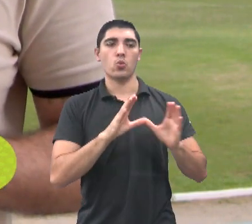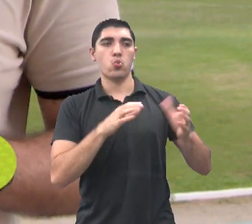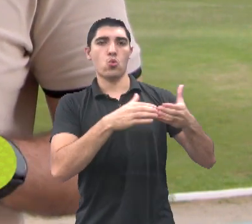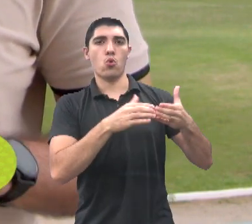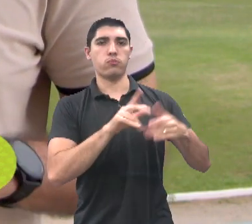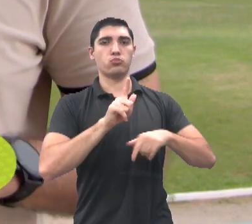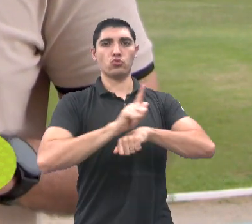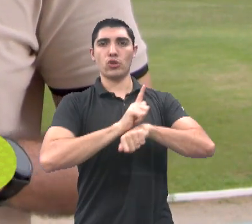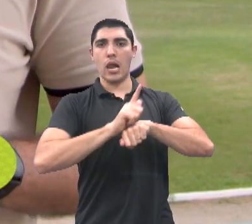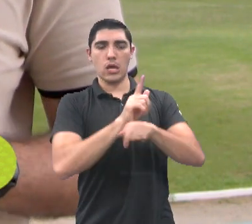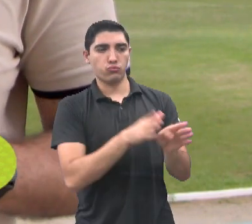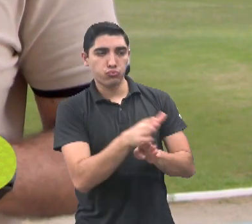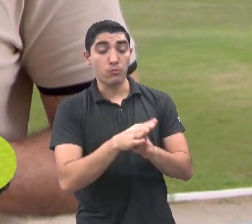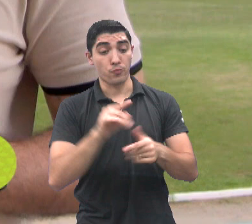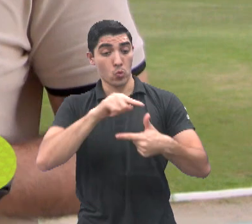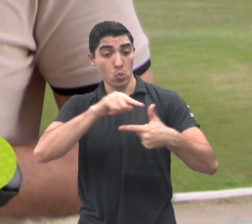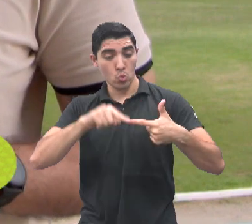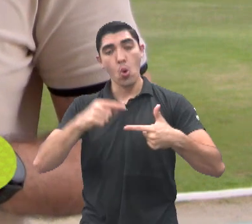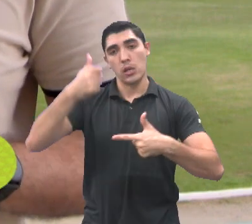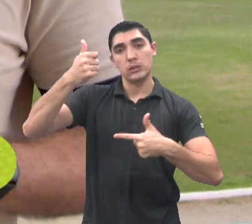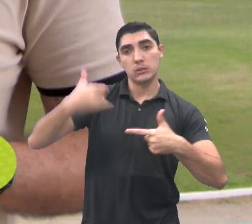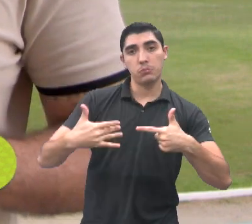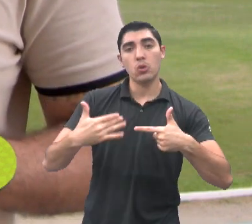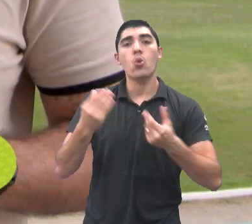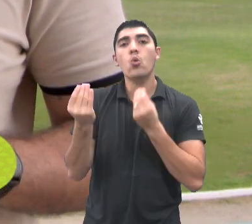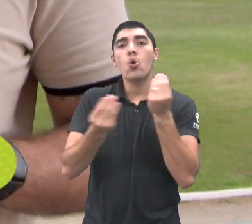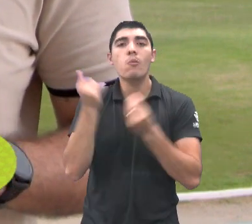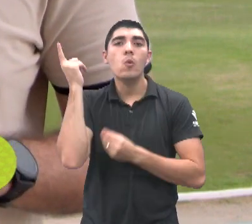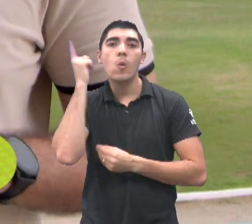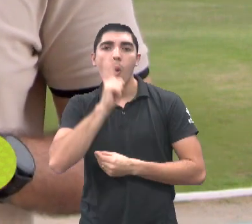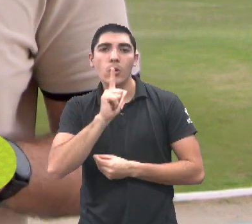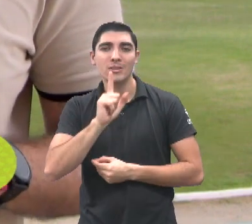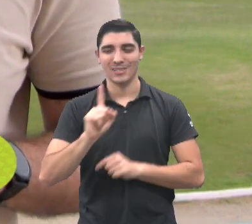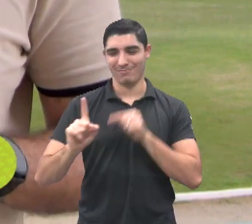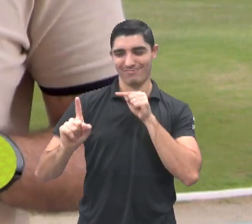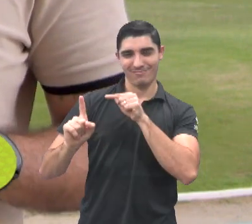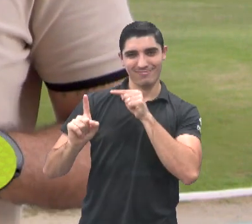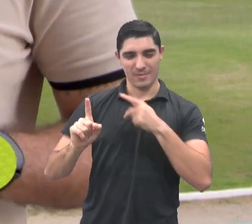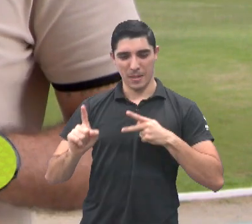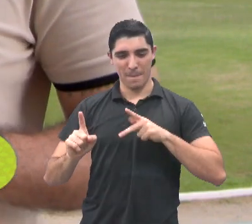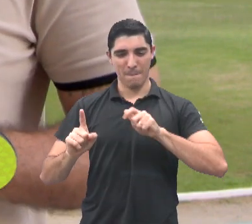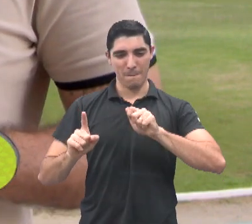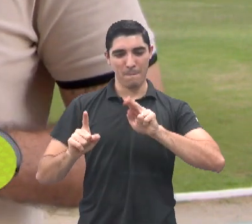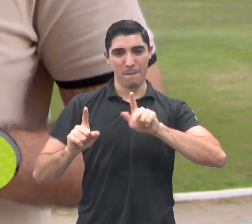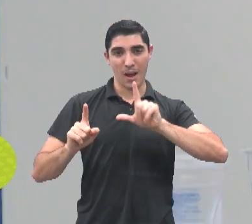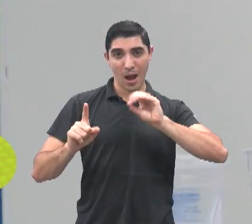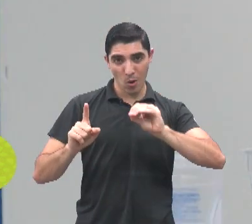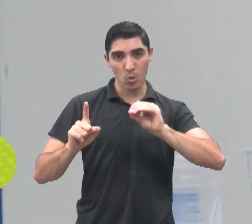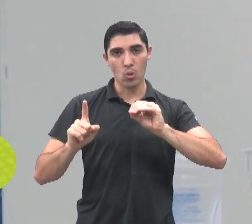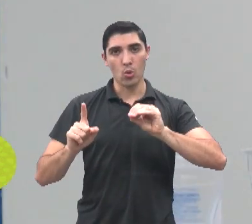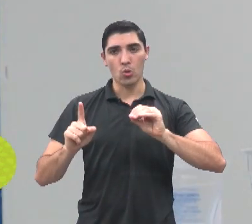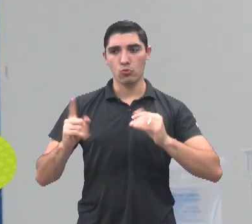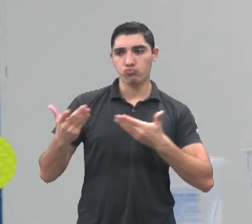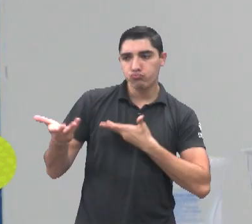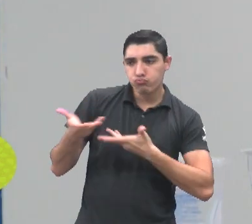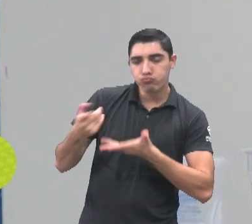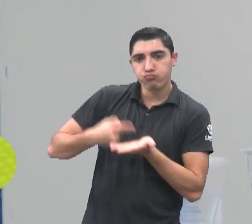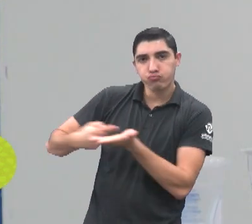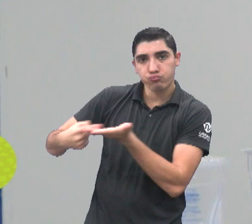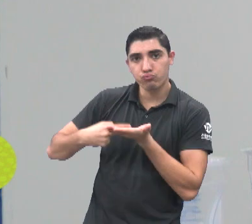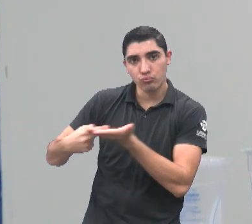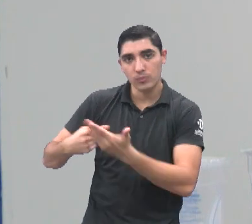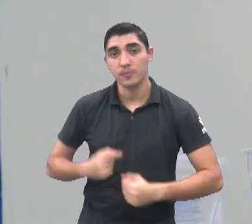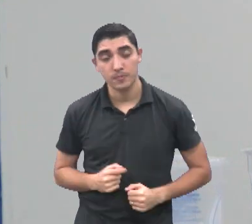Paulo Roberto e falaram um pouquinho como é que foi a negociação com o Paulo entre domingo e segunda-feira. A escolha do